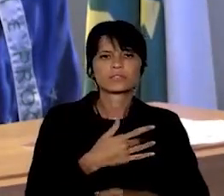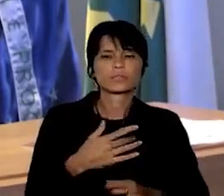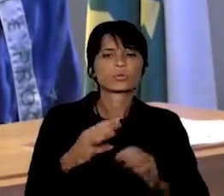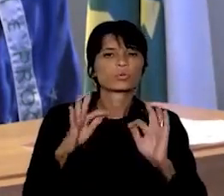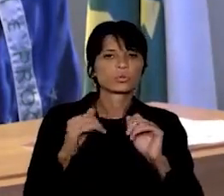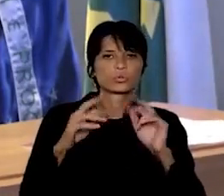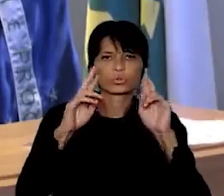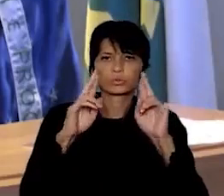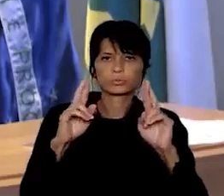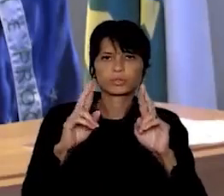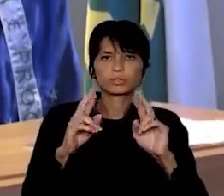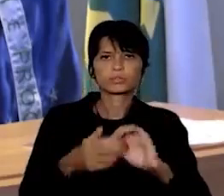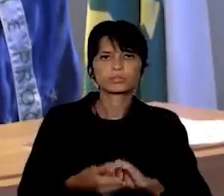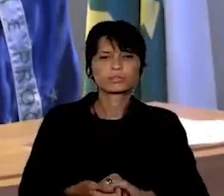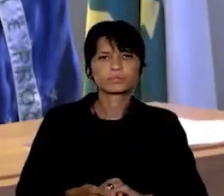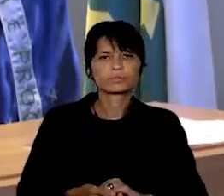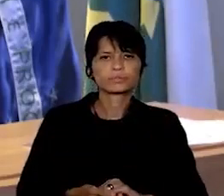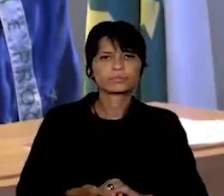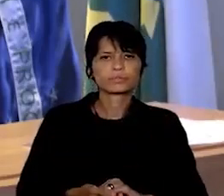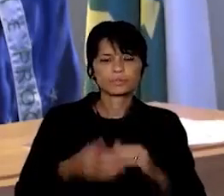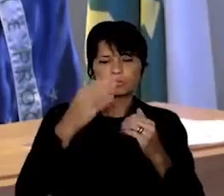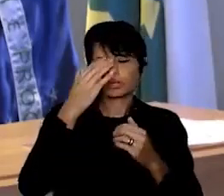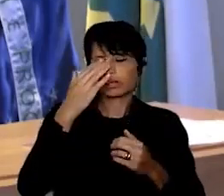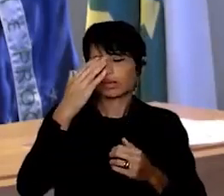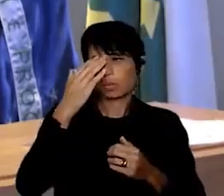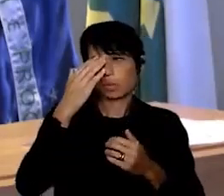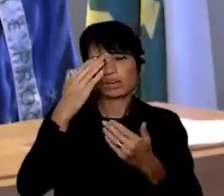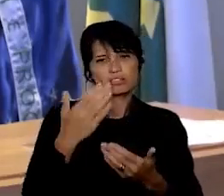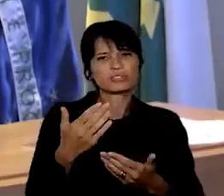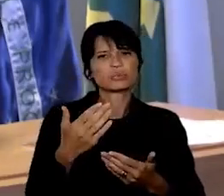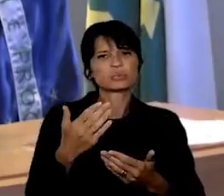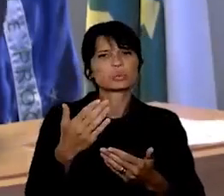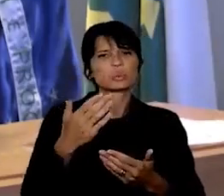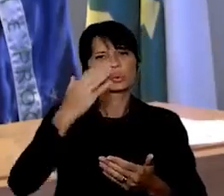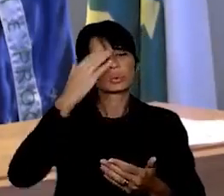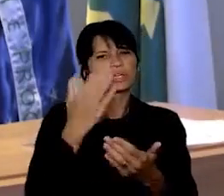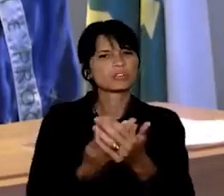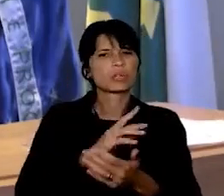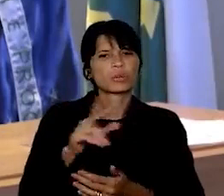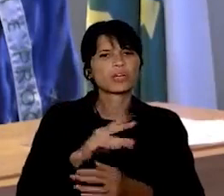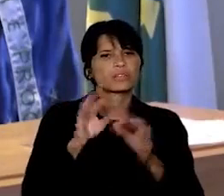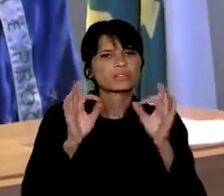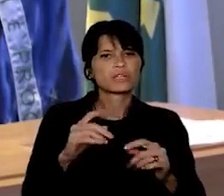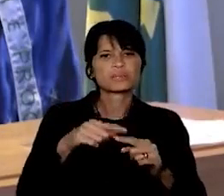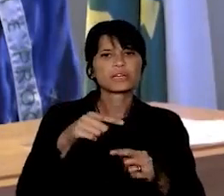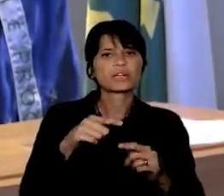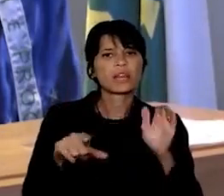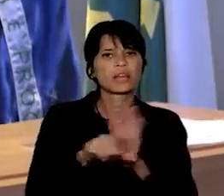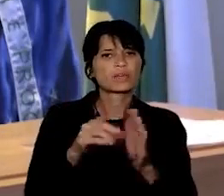todo respeito à vontade de fazer mas acredito que a forma de fazer não foi a correta de acordo com a lei que foi aprovado nessa casa aqui em 2017